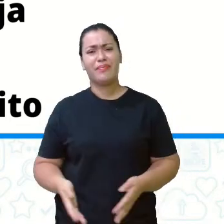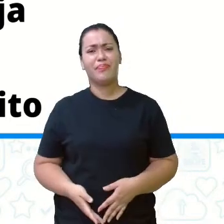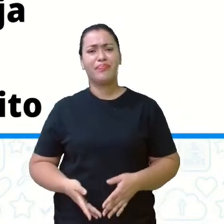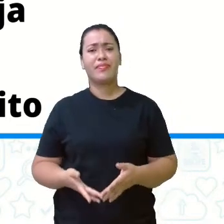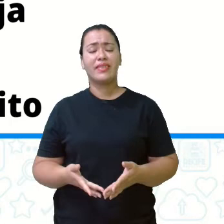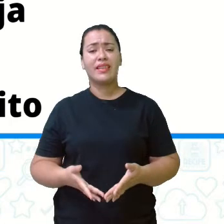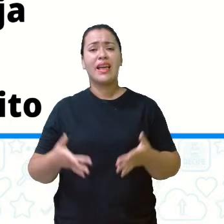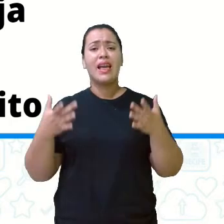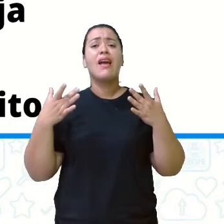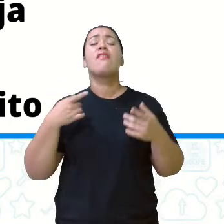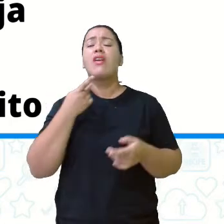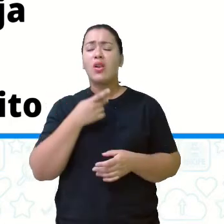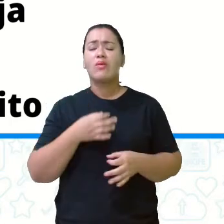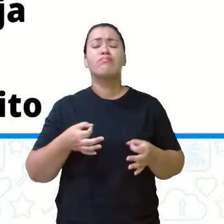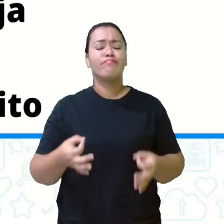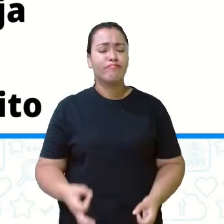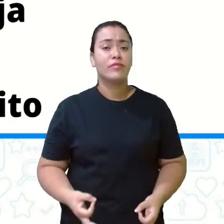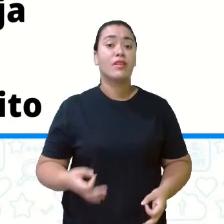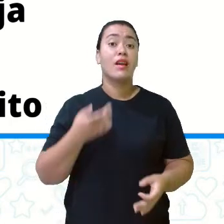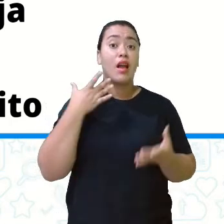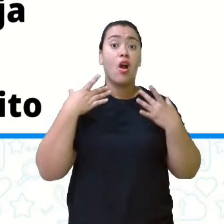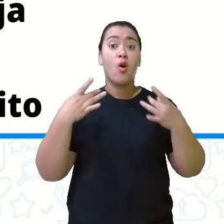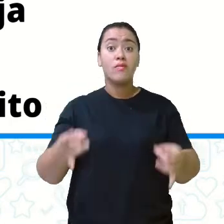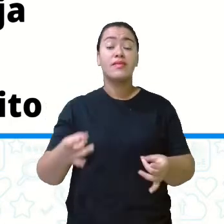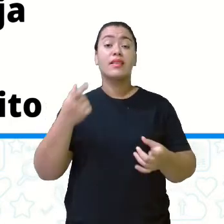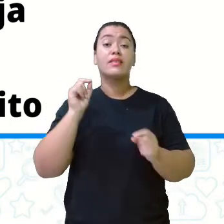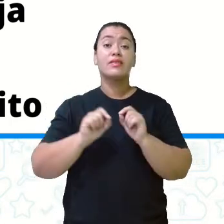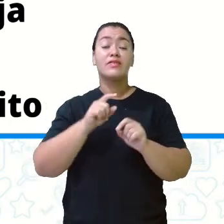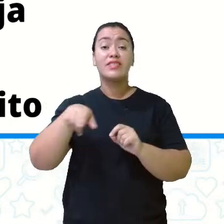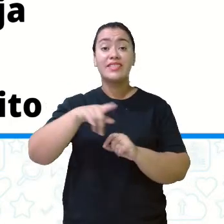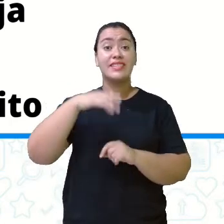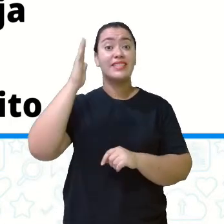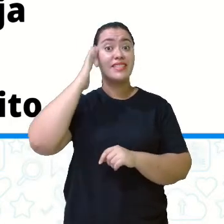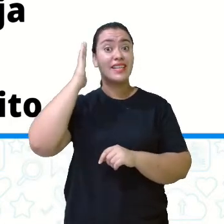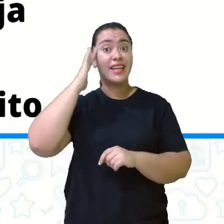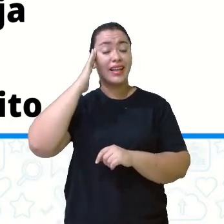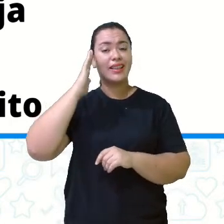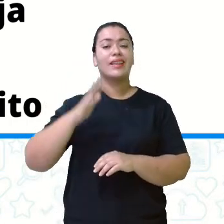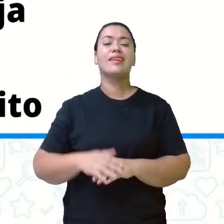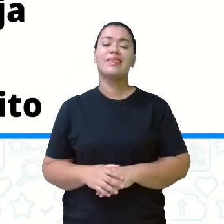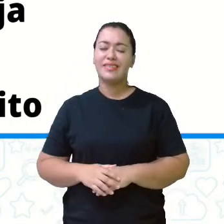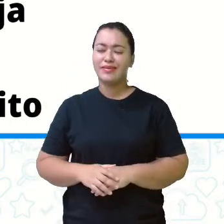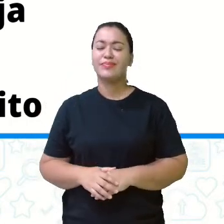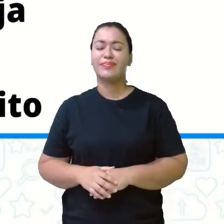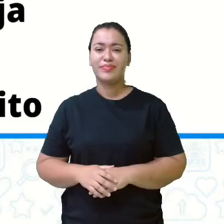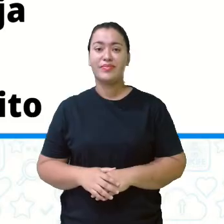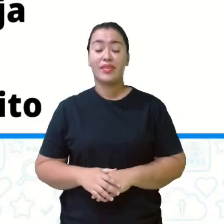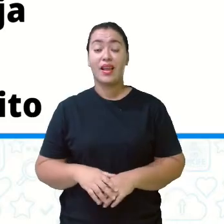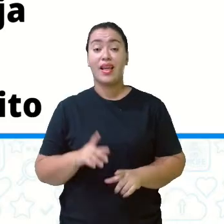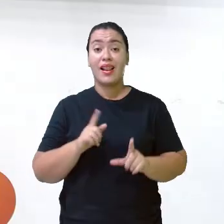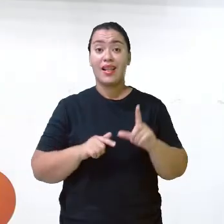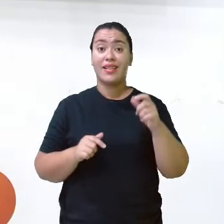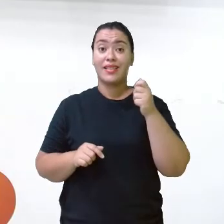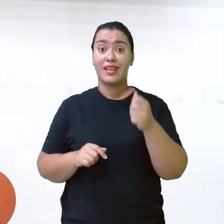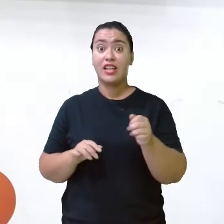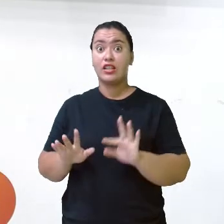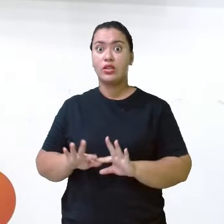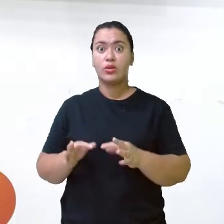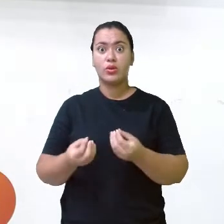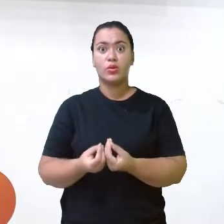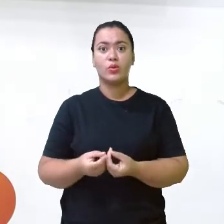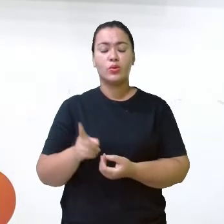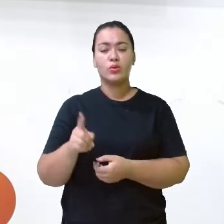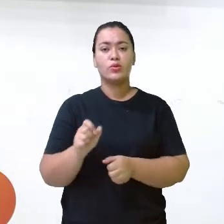Vocês estavam assistindo a aula, entenderam direitinho e é isso mesmo. Alternativa A. Todos esses